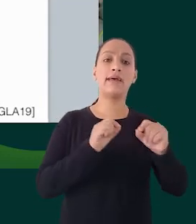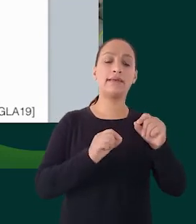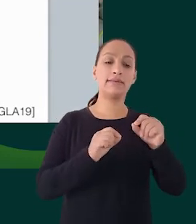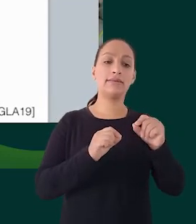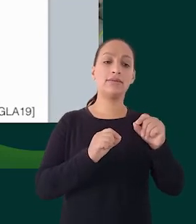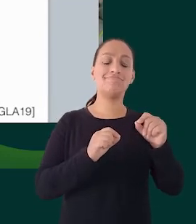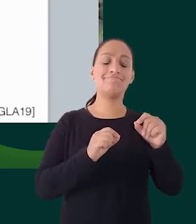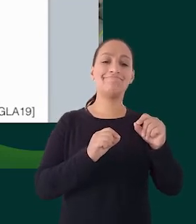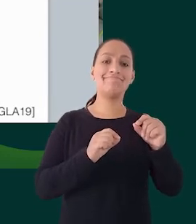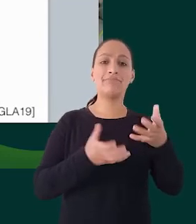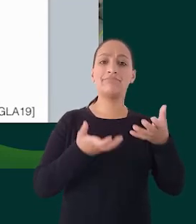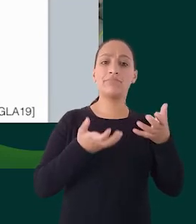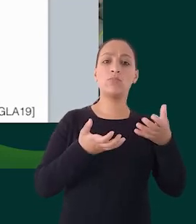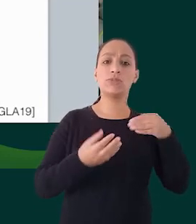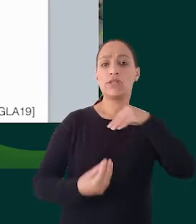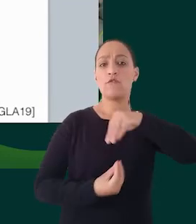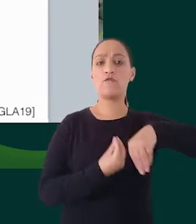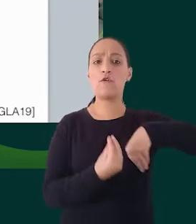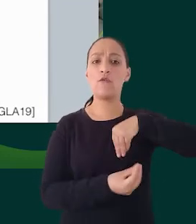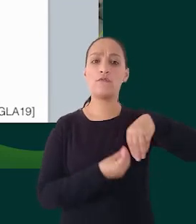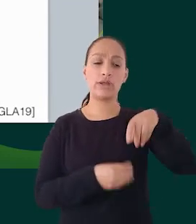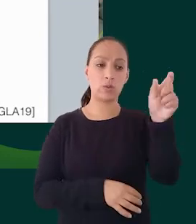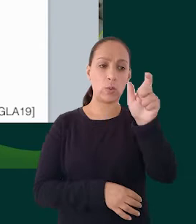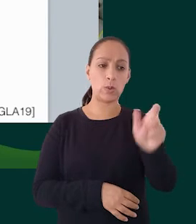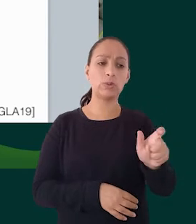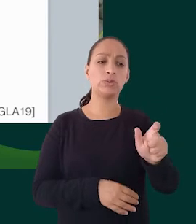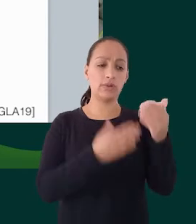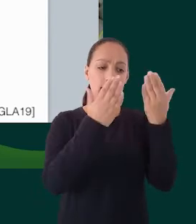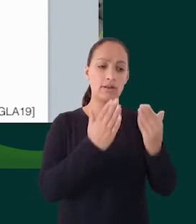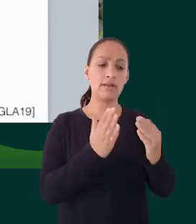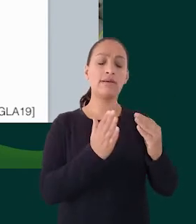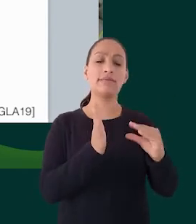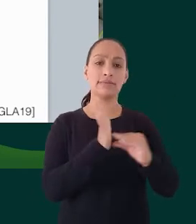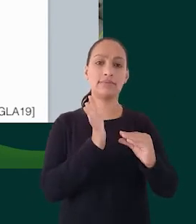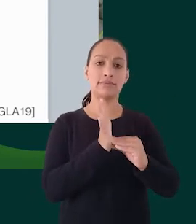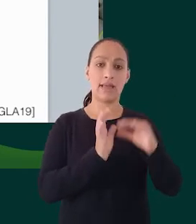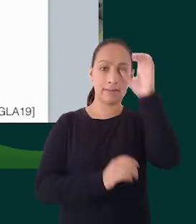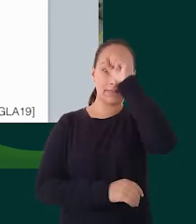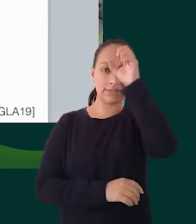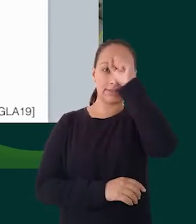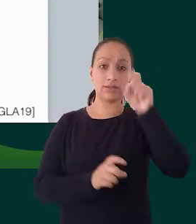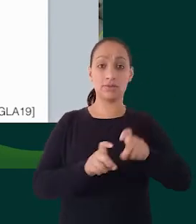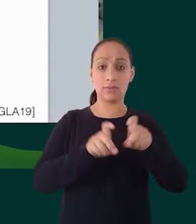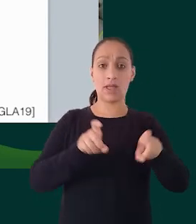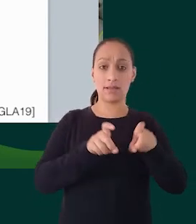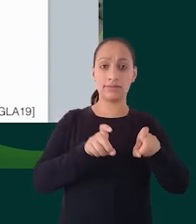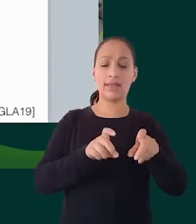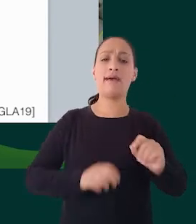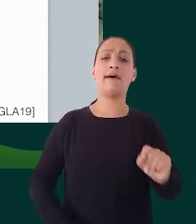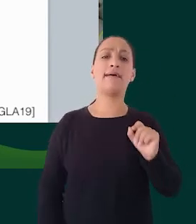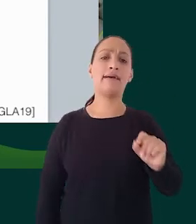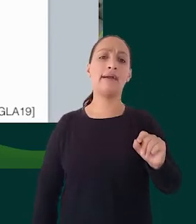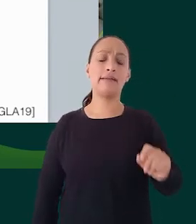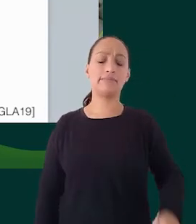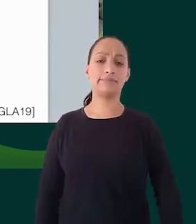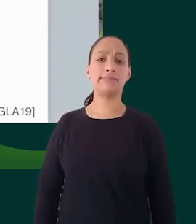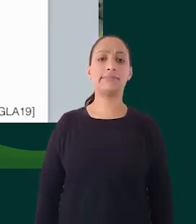se envolver com os algoritmos de machine learning, de aprendizagem de máquina, tá? É esse cara que